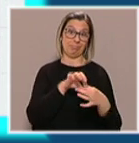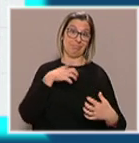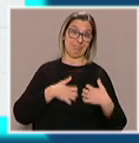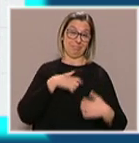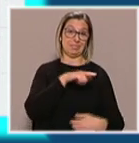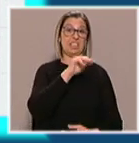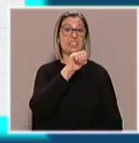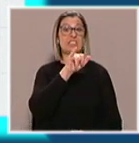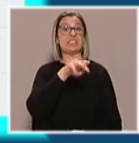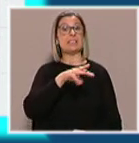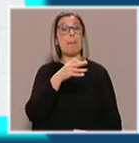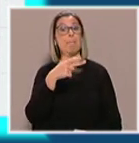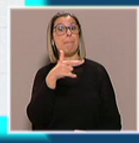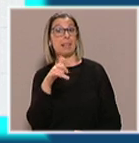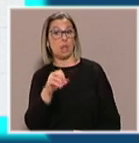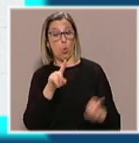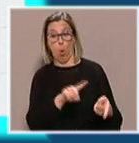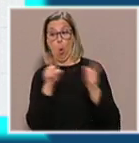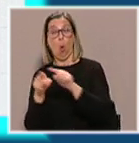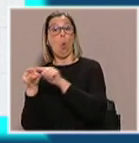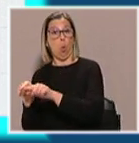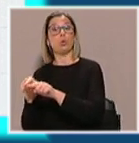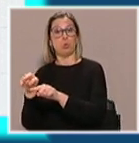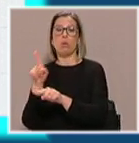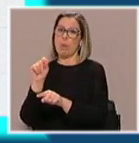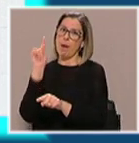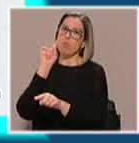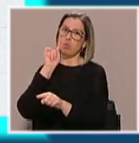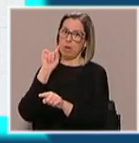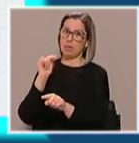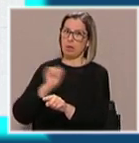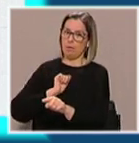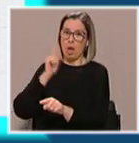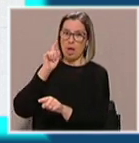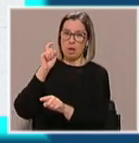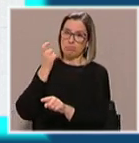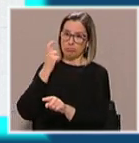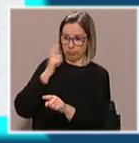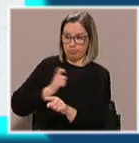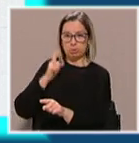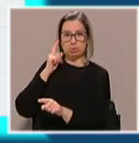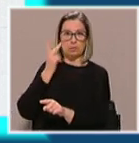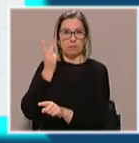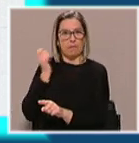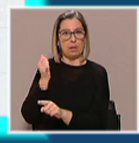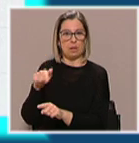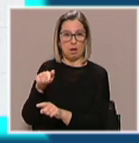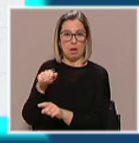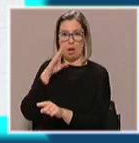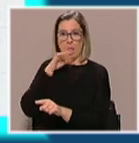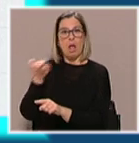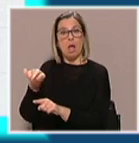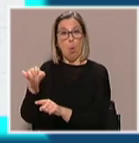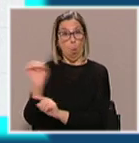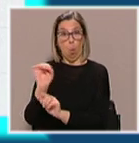A resposta do parasimpático também é fundamental para a nossa sobrevivência. Sem ele, não cresceríamos nem recuperaríamos de uma situação de